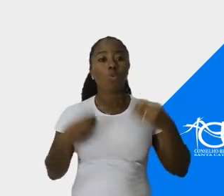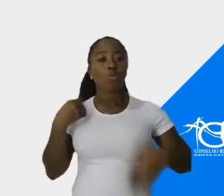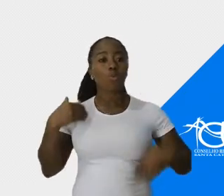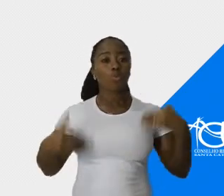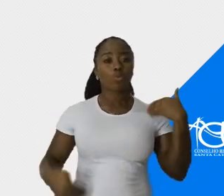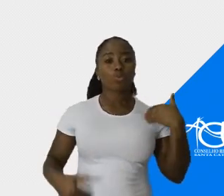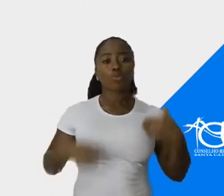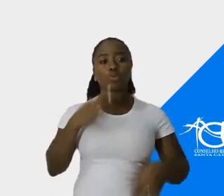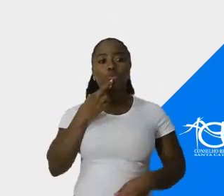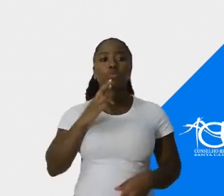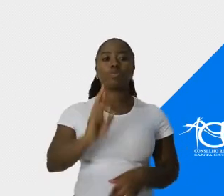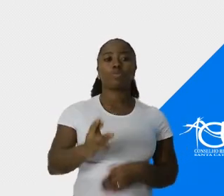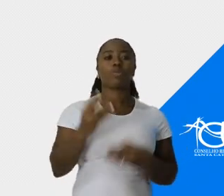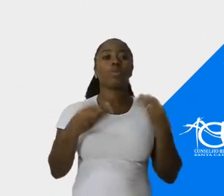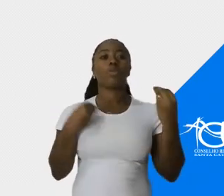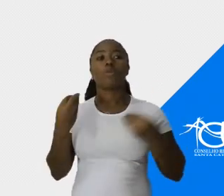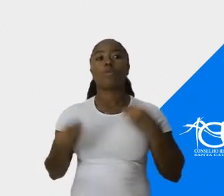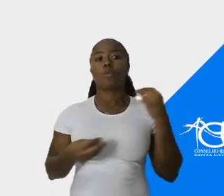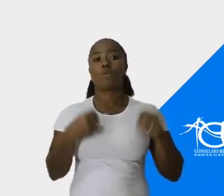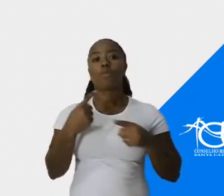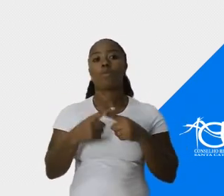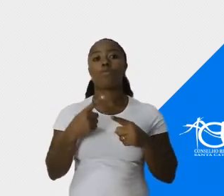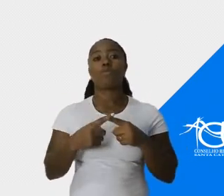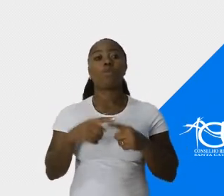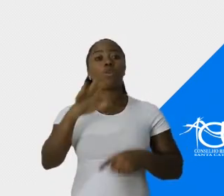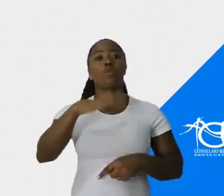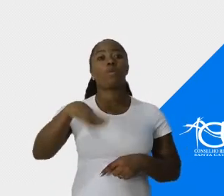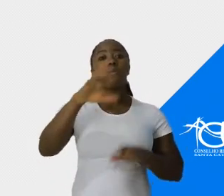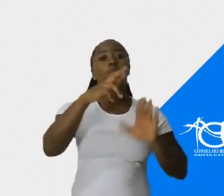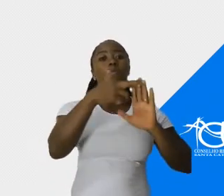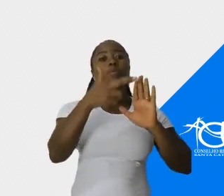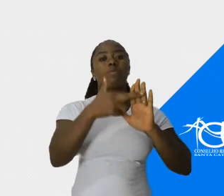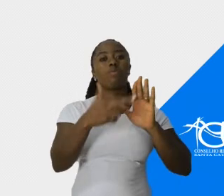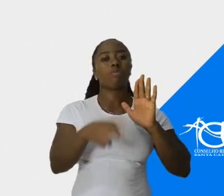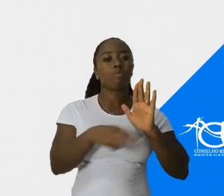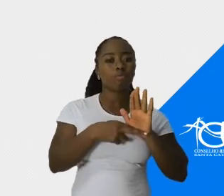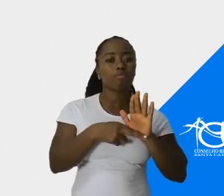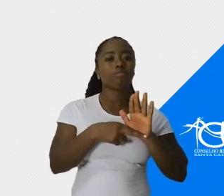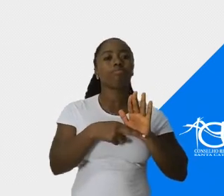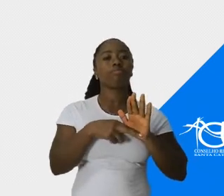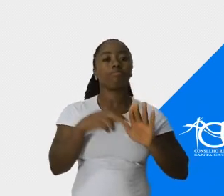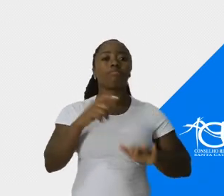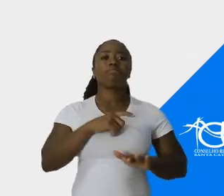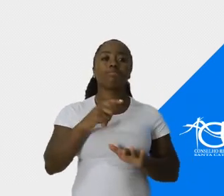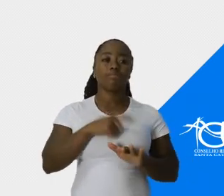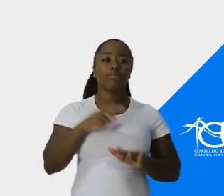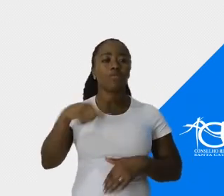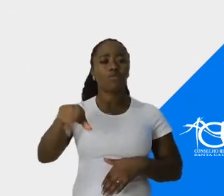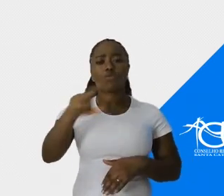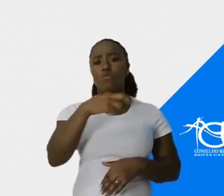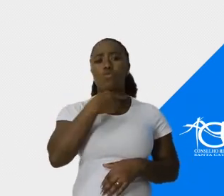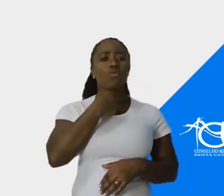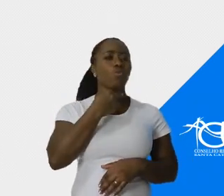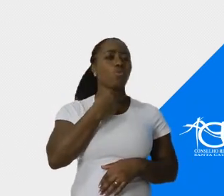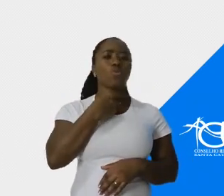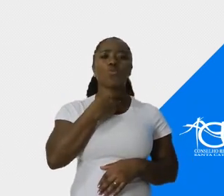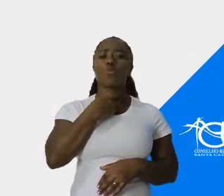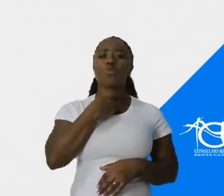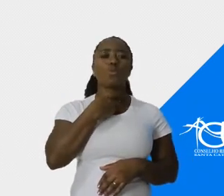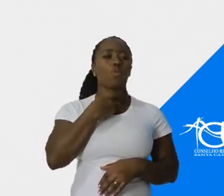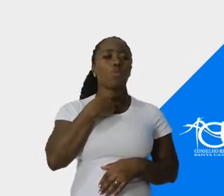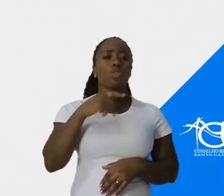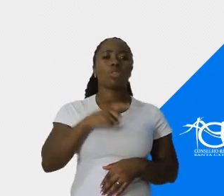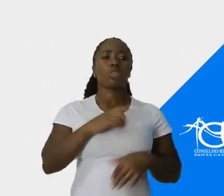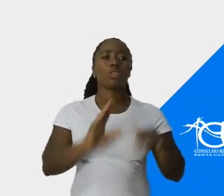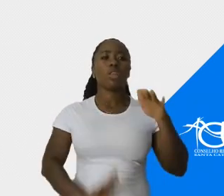de normas e regras, você não pode tudo, tá? Você não pode fazer tudo, você tem limites na sua autonomia.